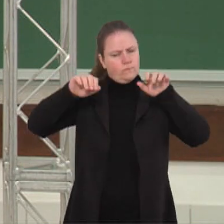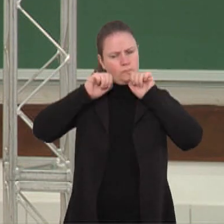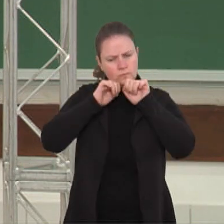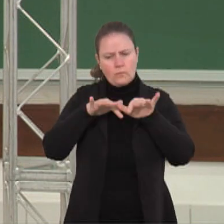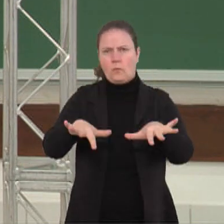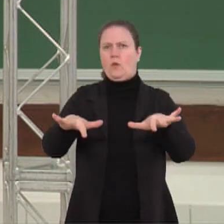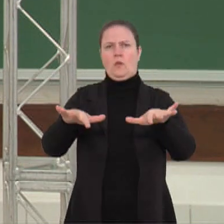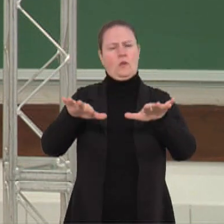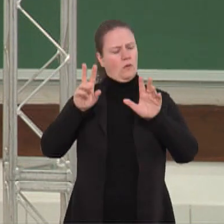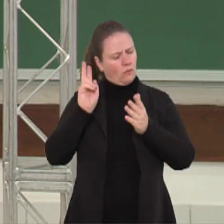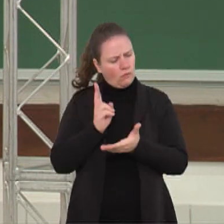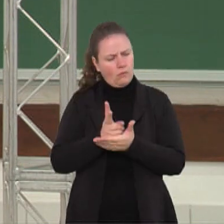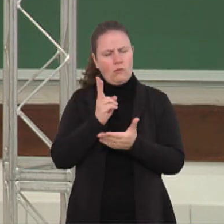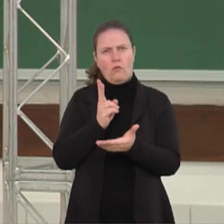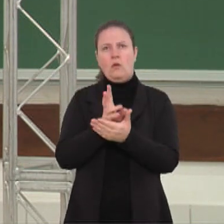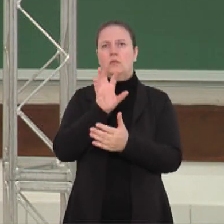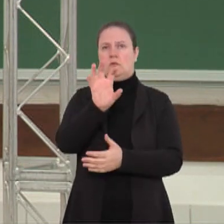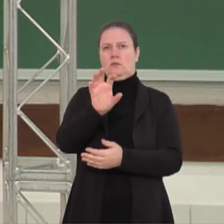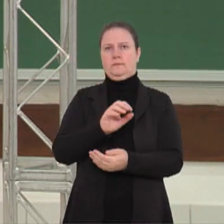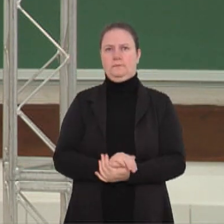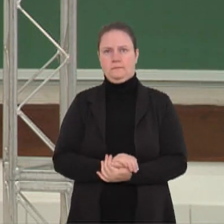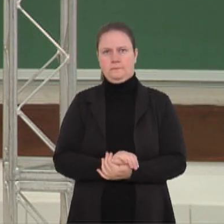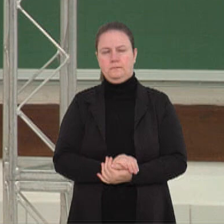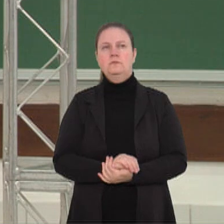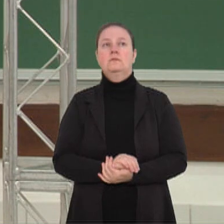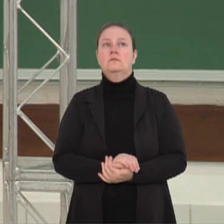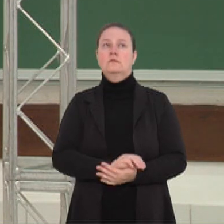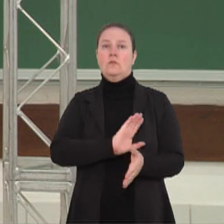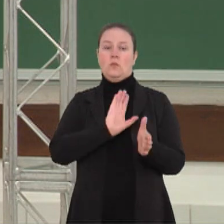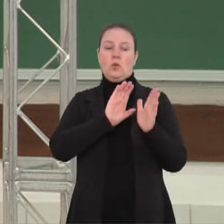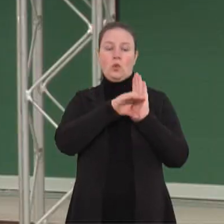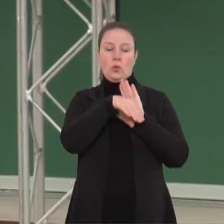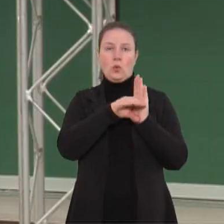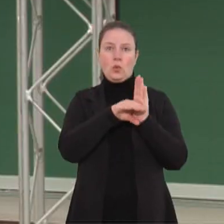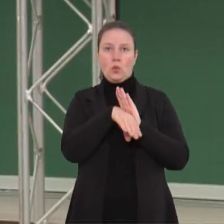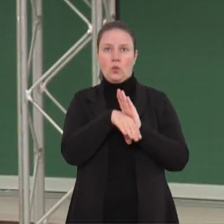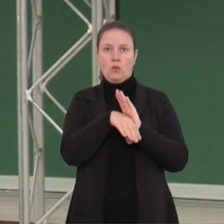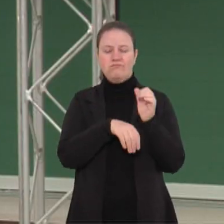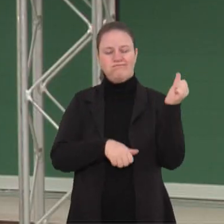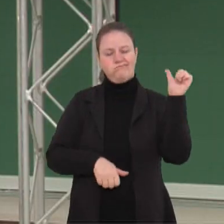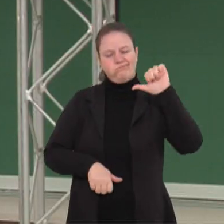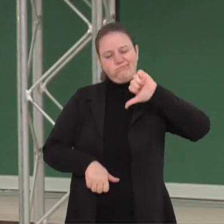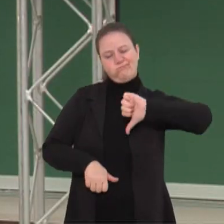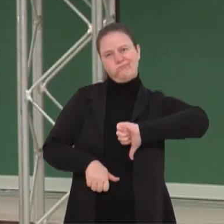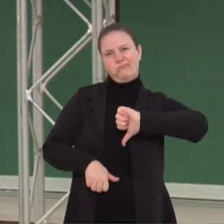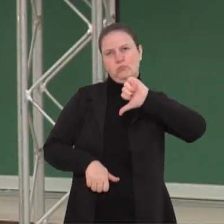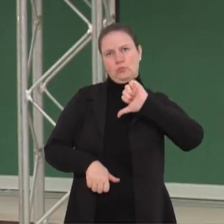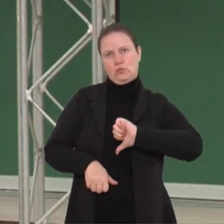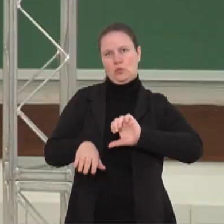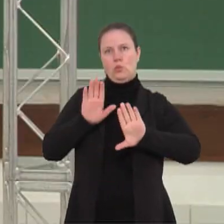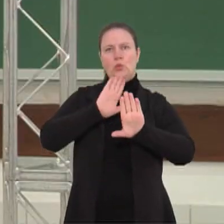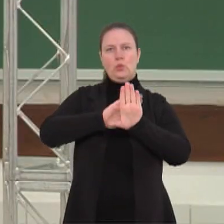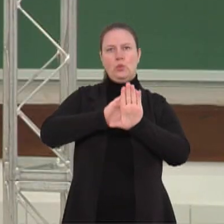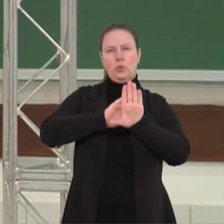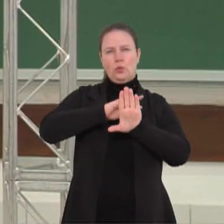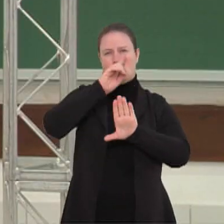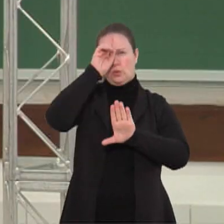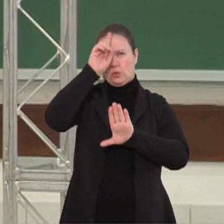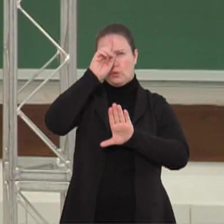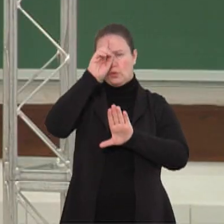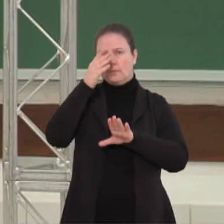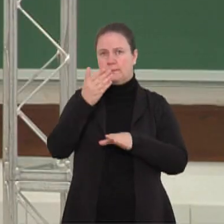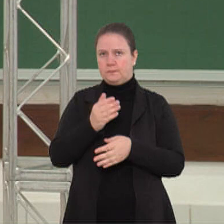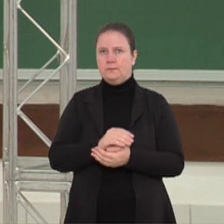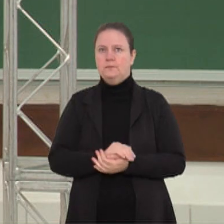coisas. E um conceito, então, negativo de ideologia. Conceito